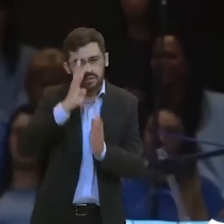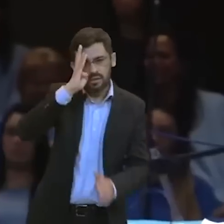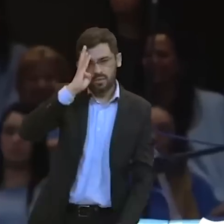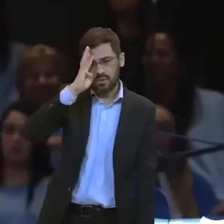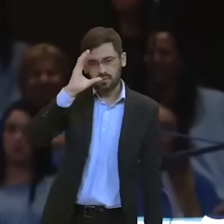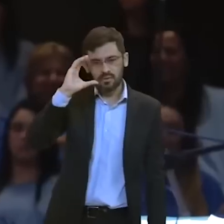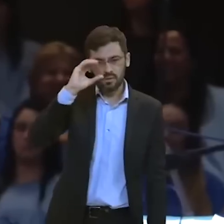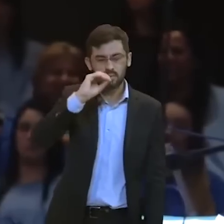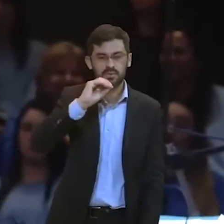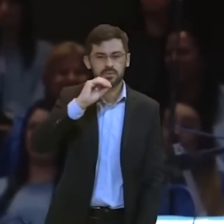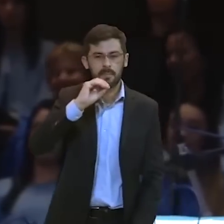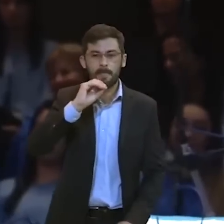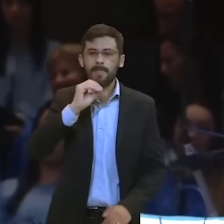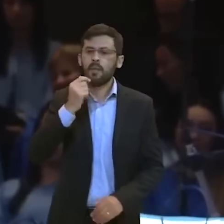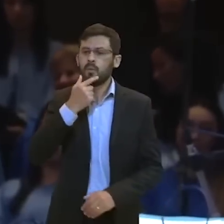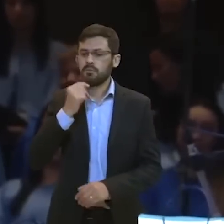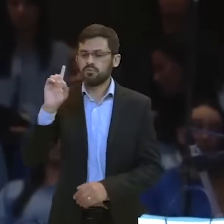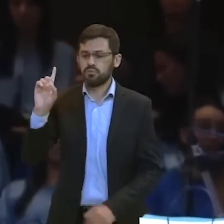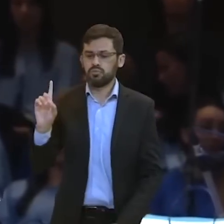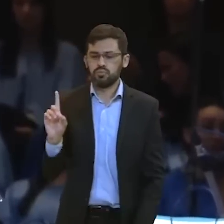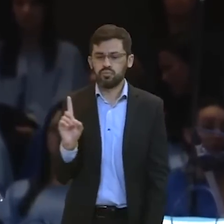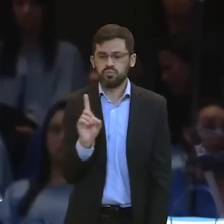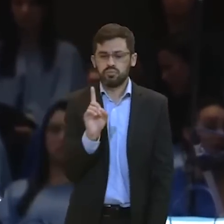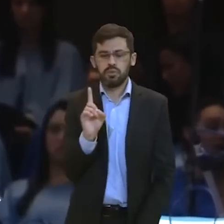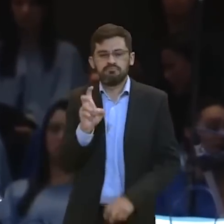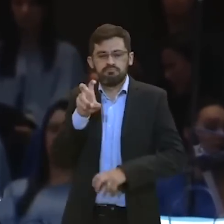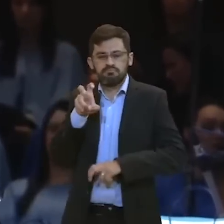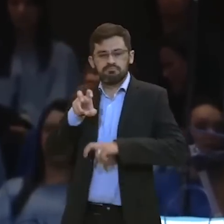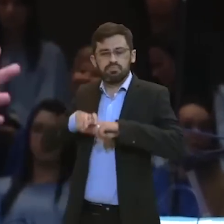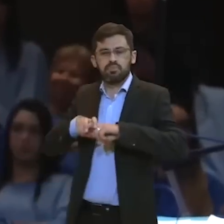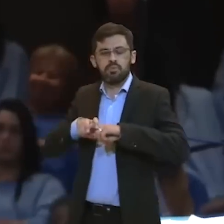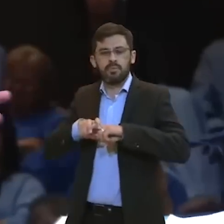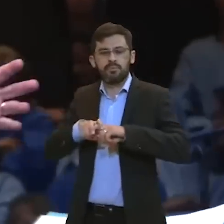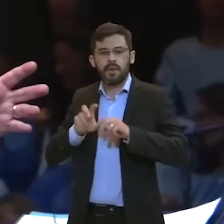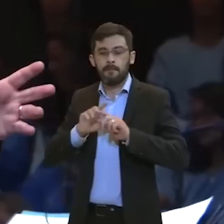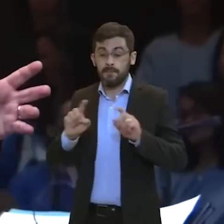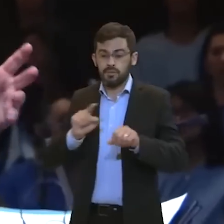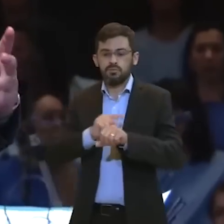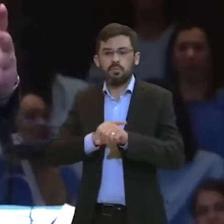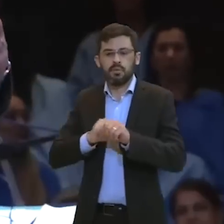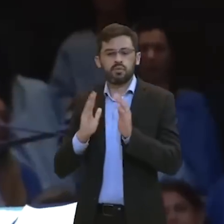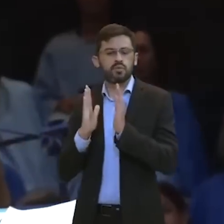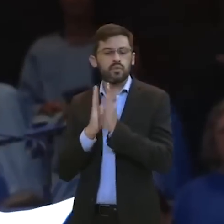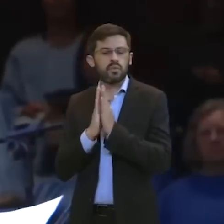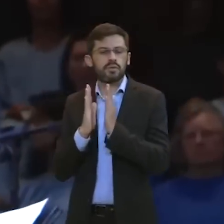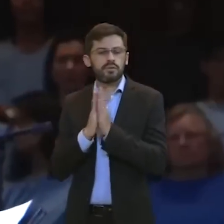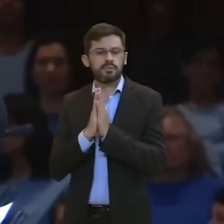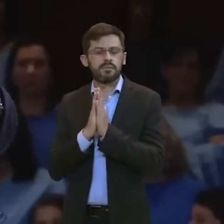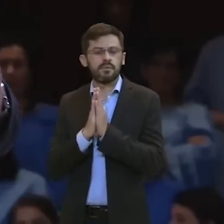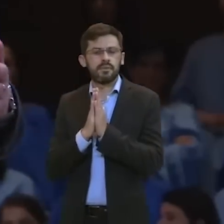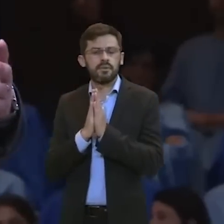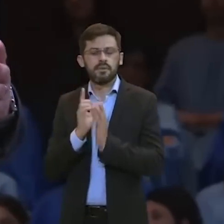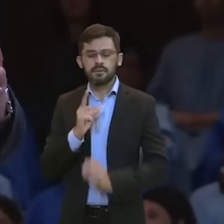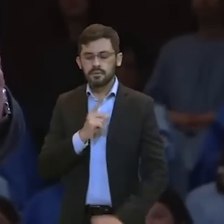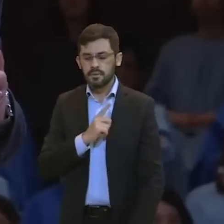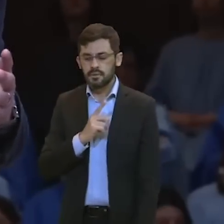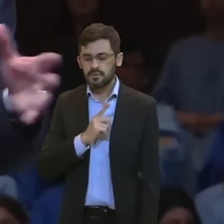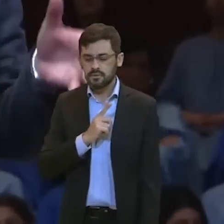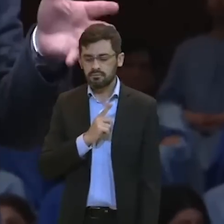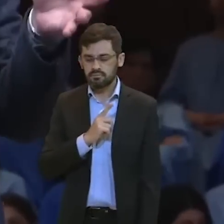ele sentou-se, e lá no momento de oração, houve lá